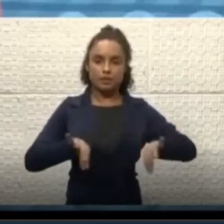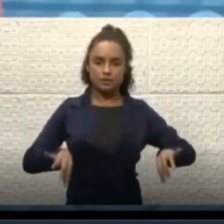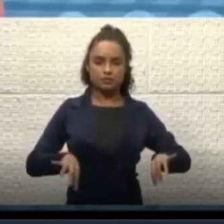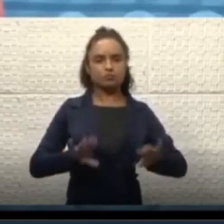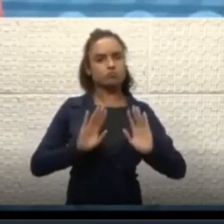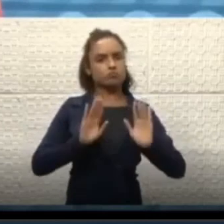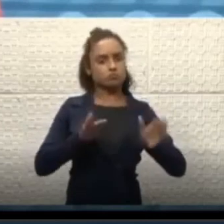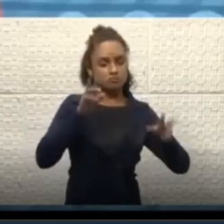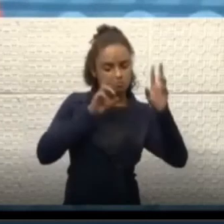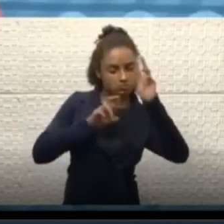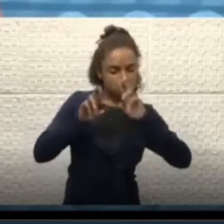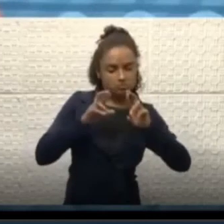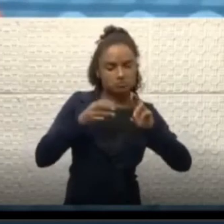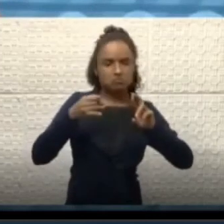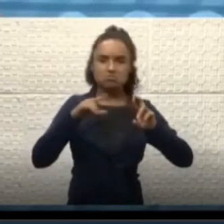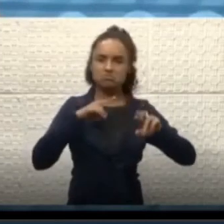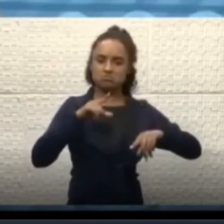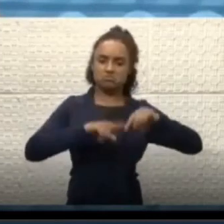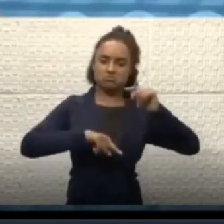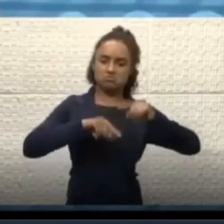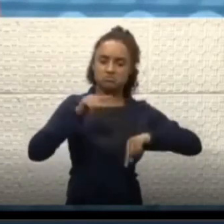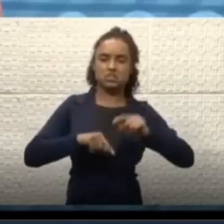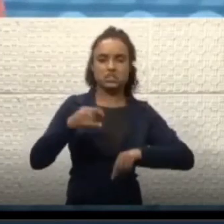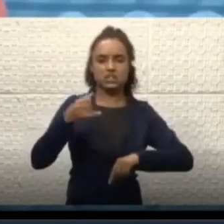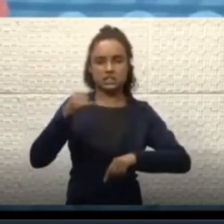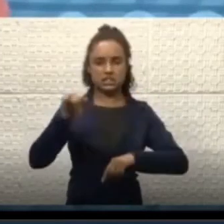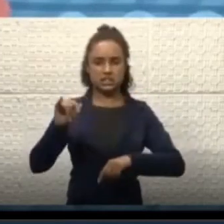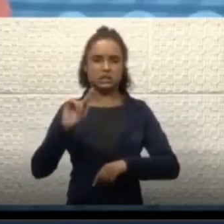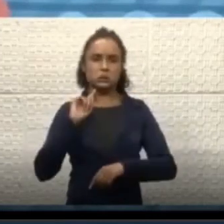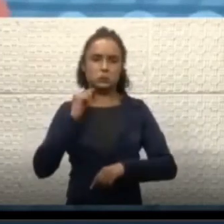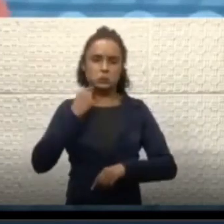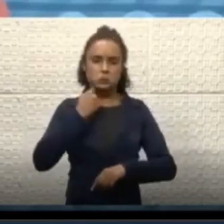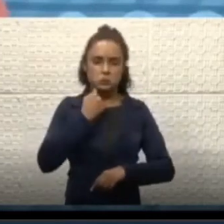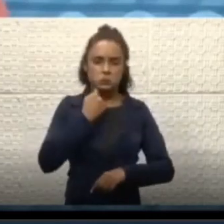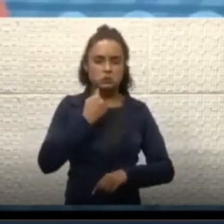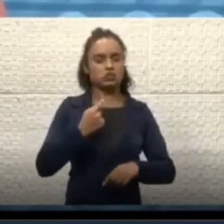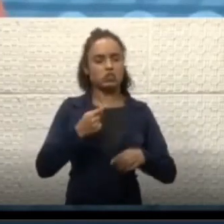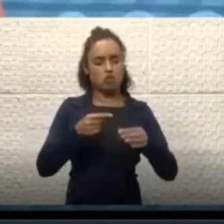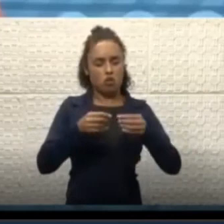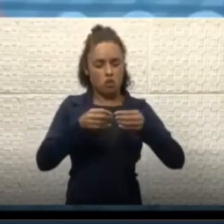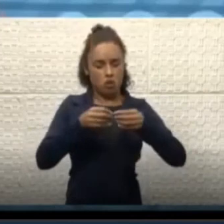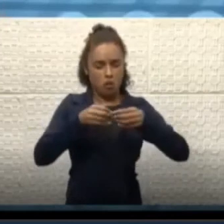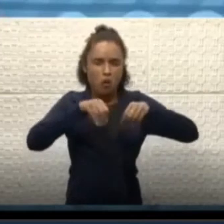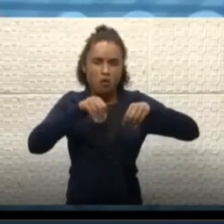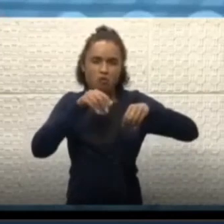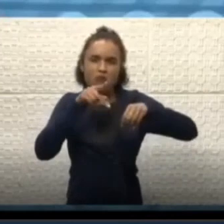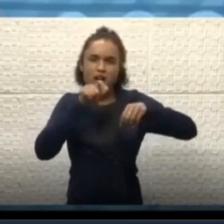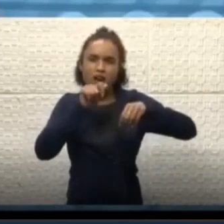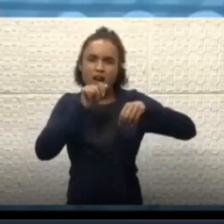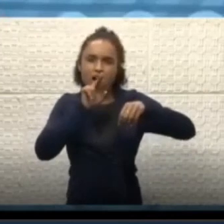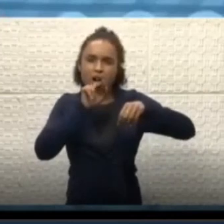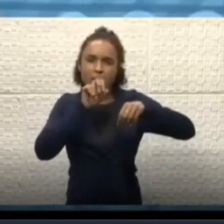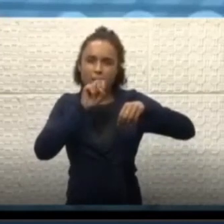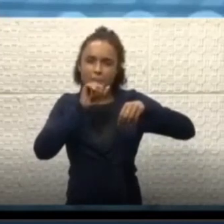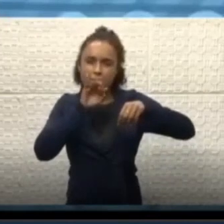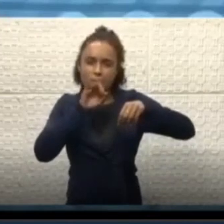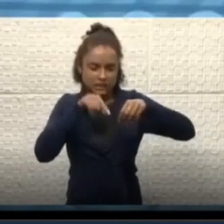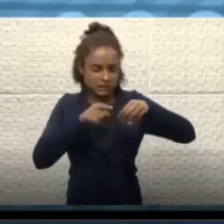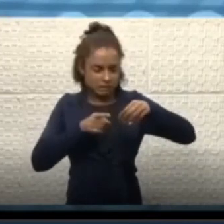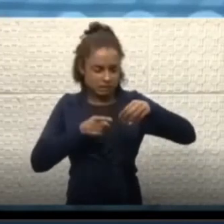Ou verificar se há esse material, se há essa sujidade, se há esses ovos, por exemplo, de algum parasita, ou mesmo algum